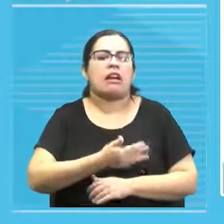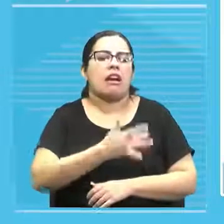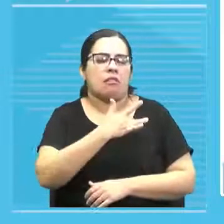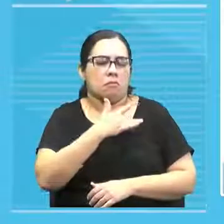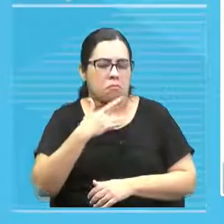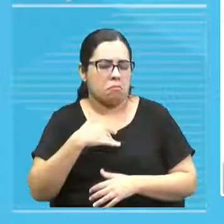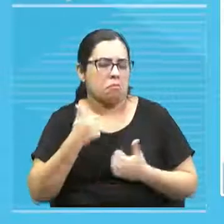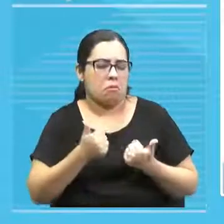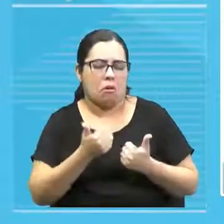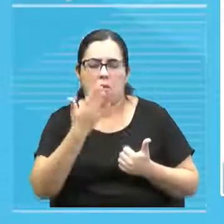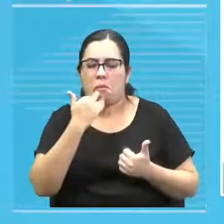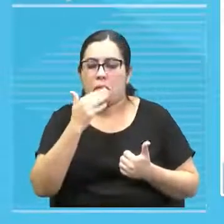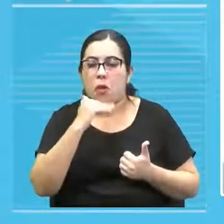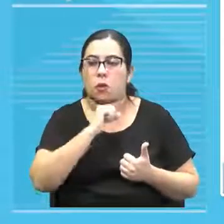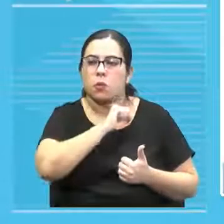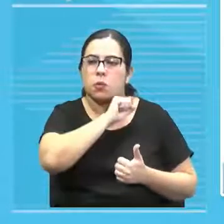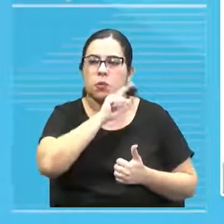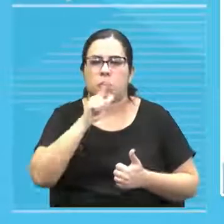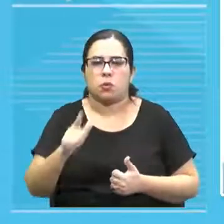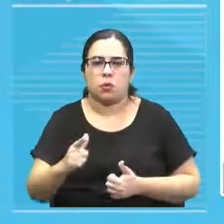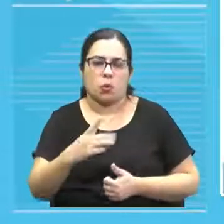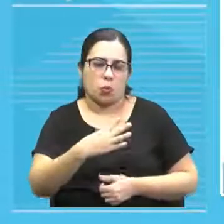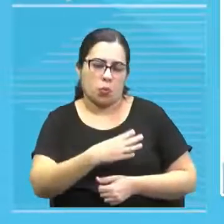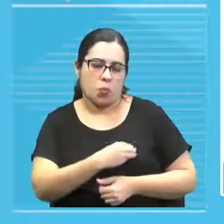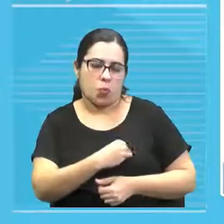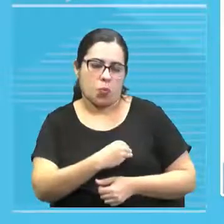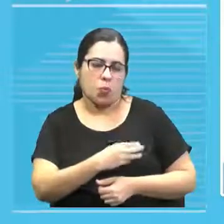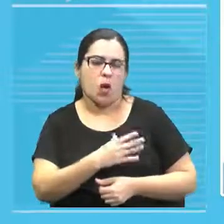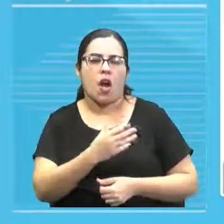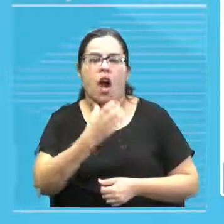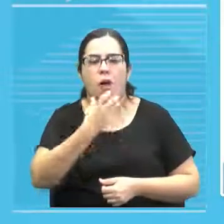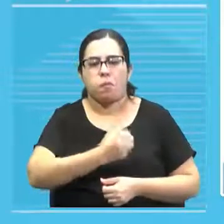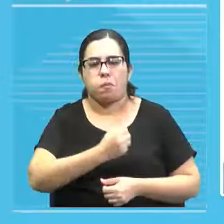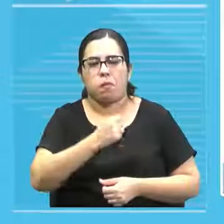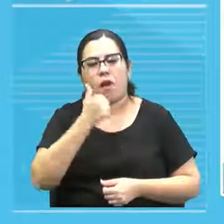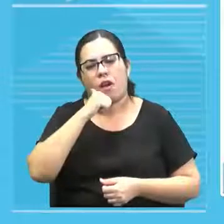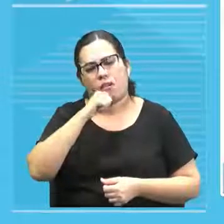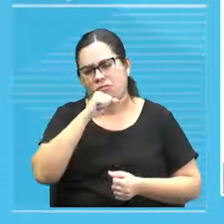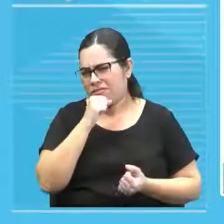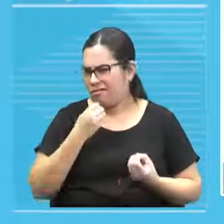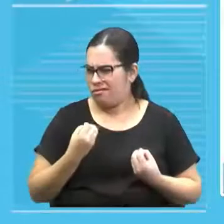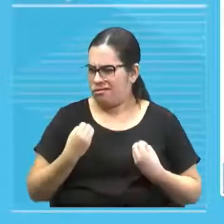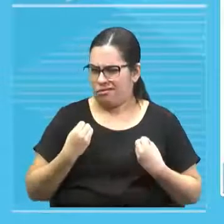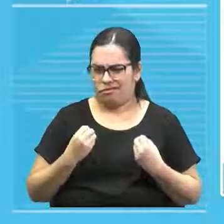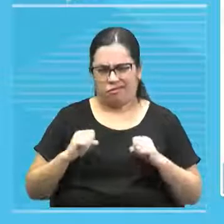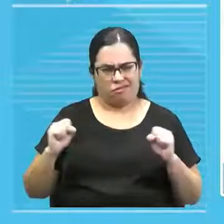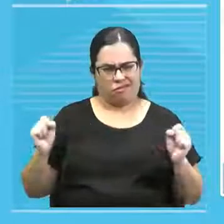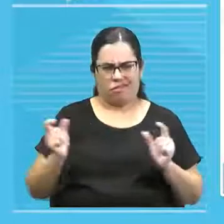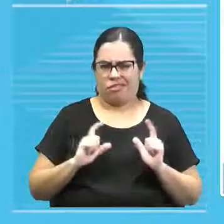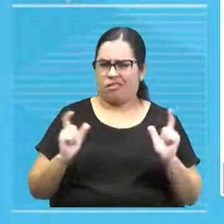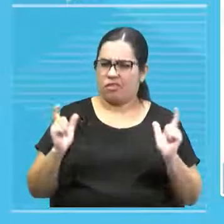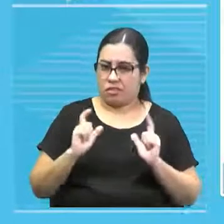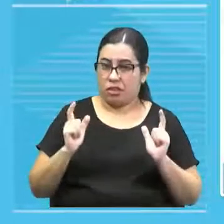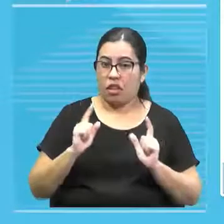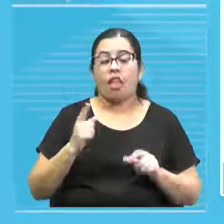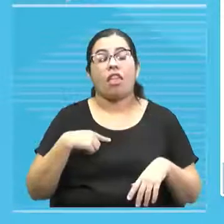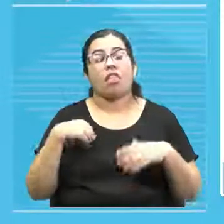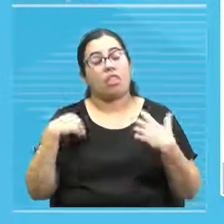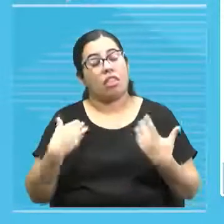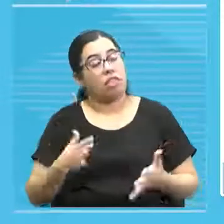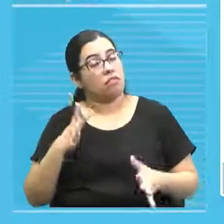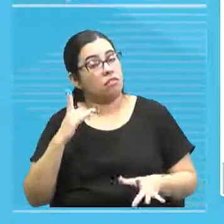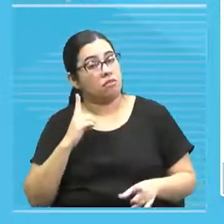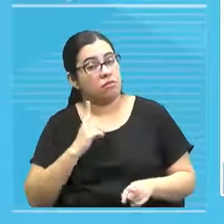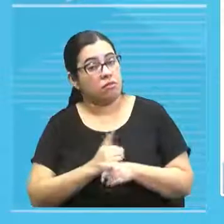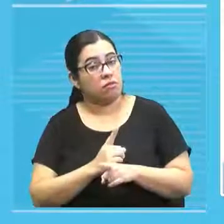do que um leite materno olha que absurdo estavam fazendo isso foi descoberta